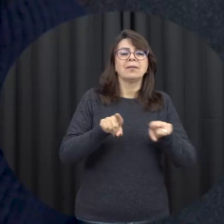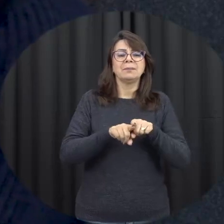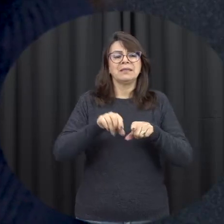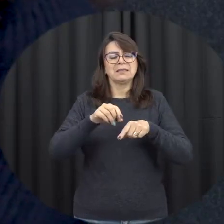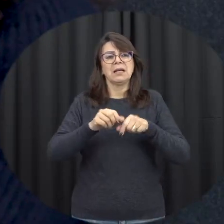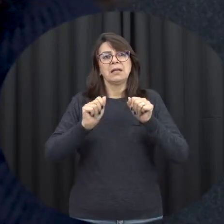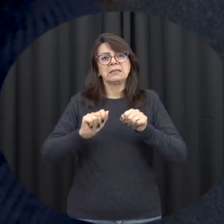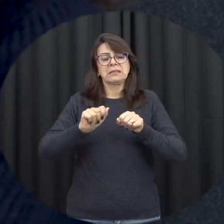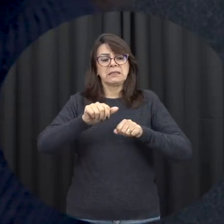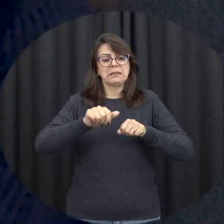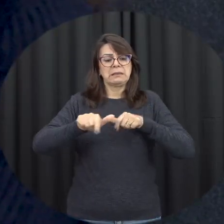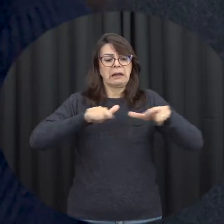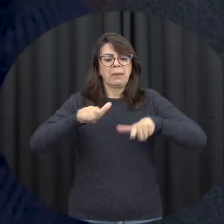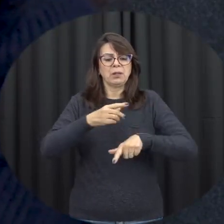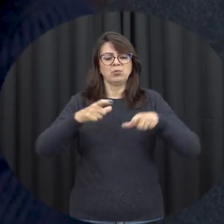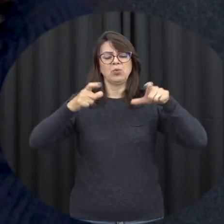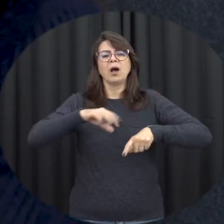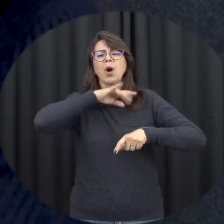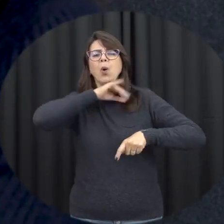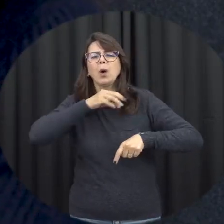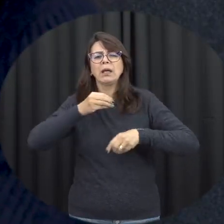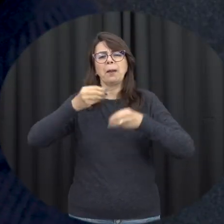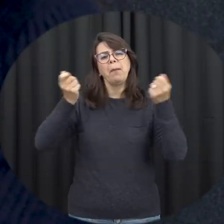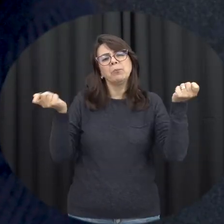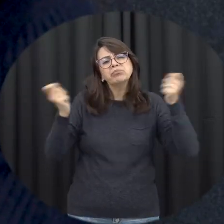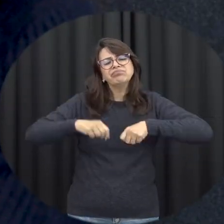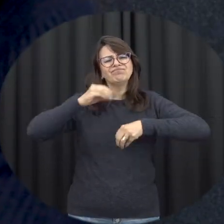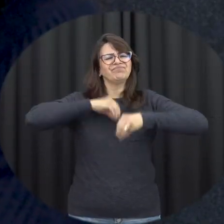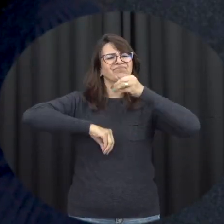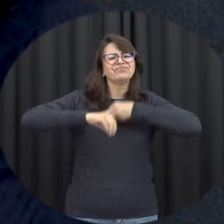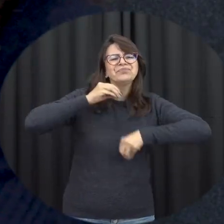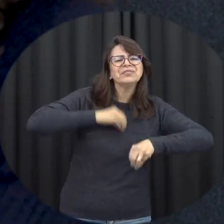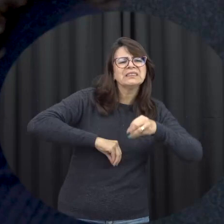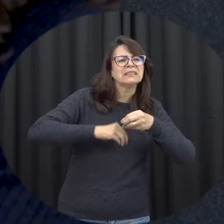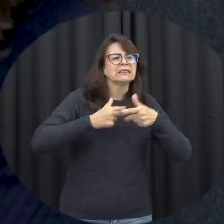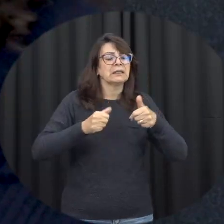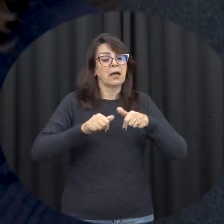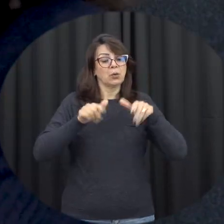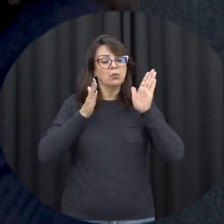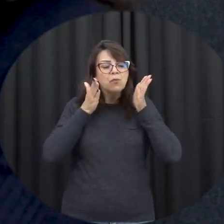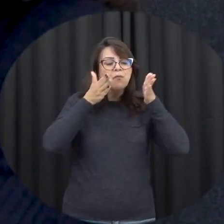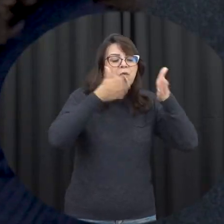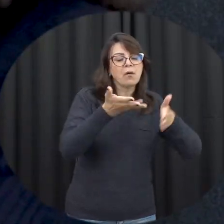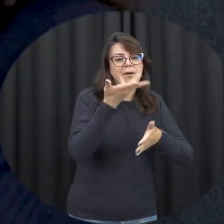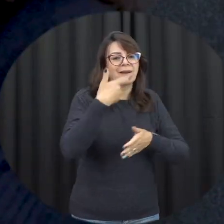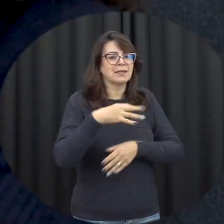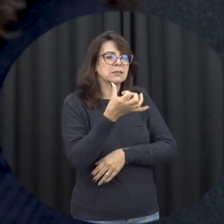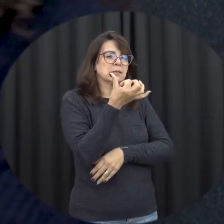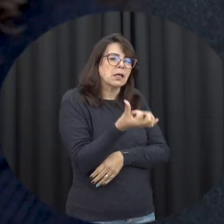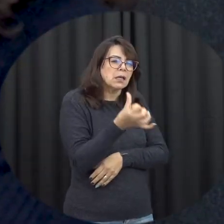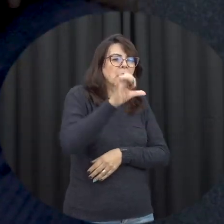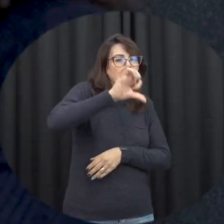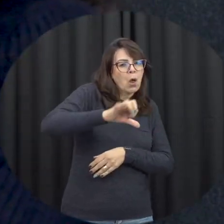acaba adoecendo, depressão, e aí vai. Então, esse trabalho com as crianças de 6